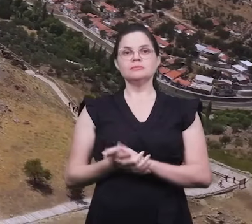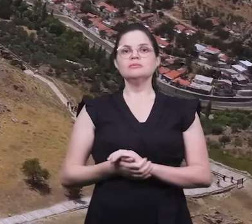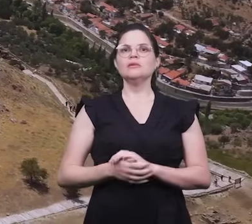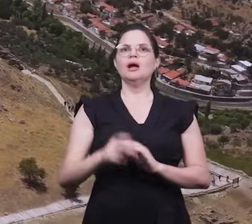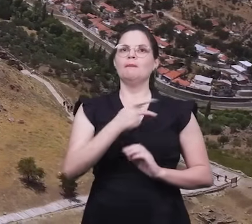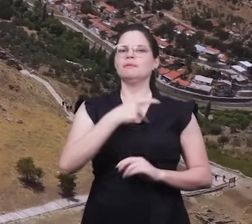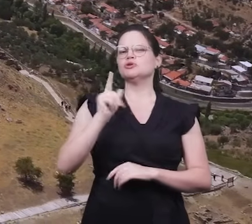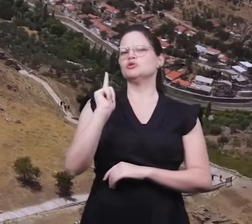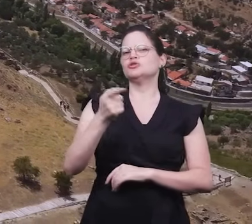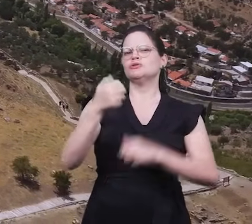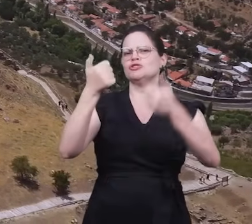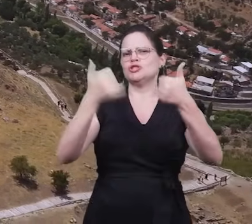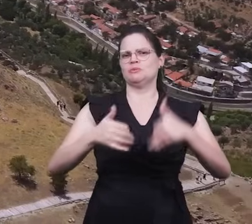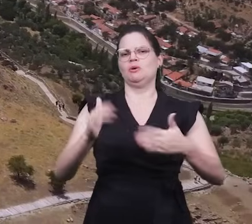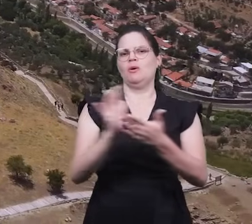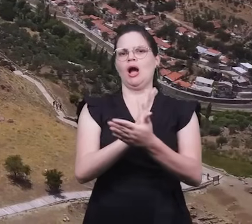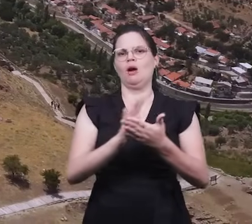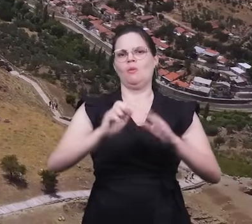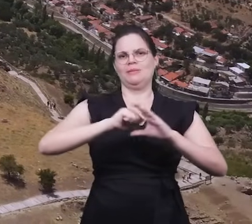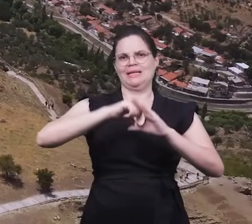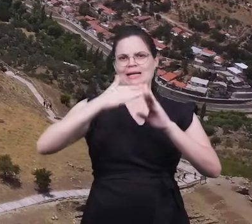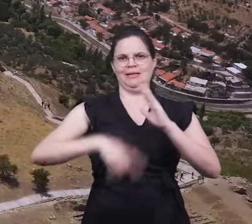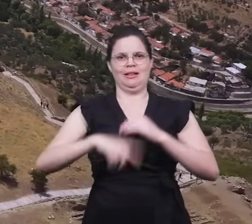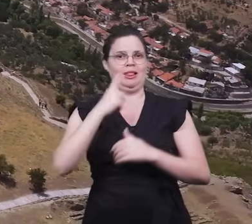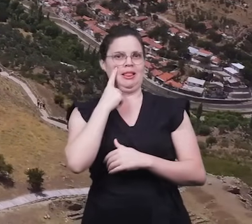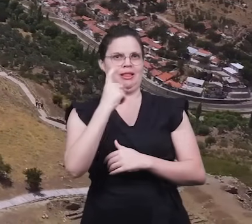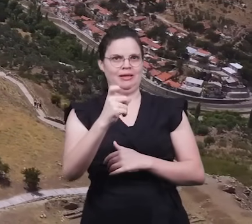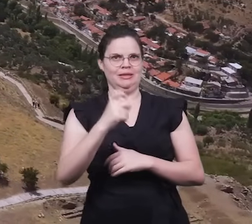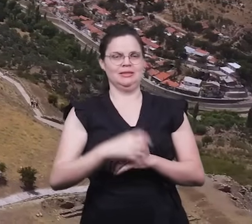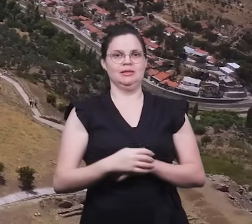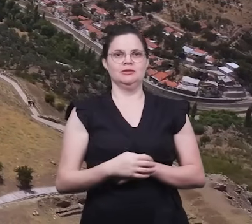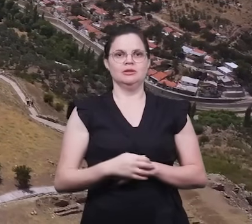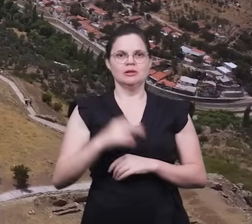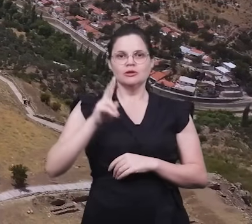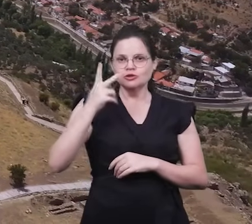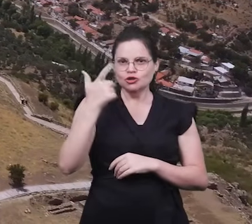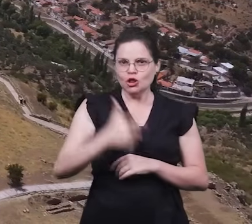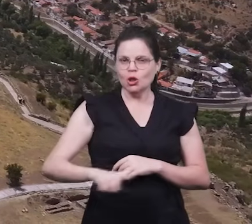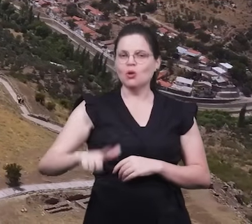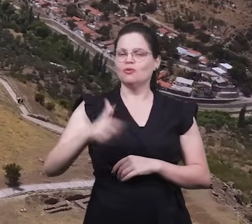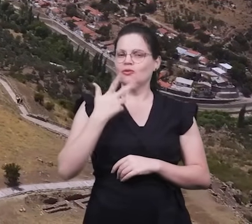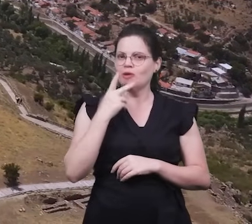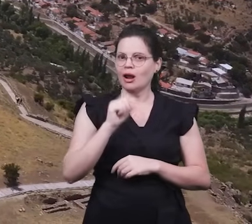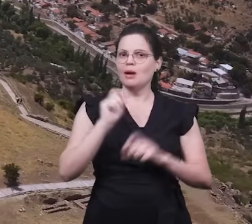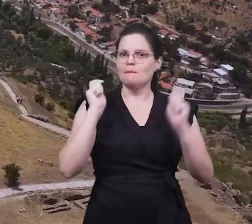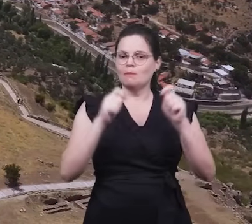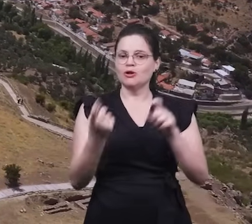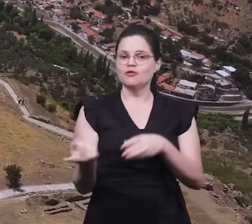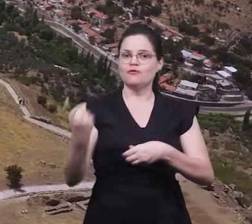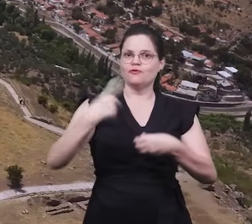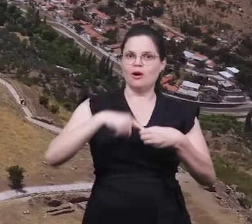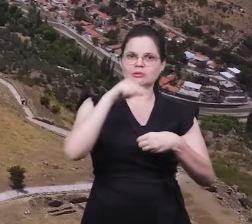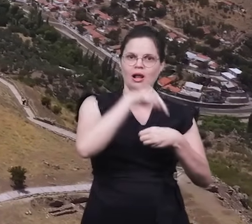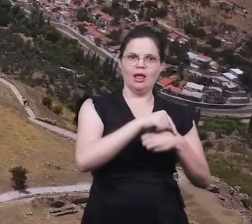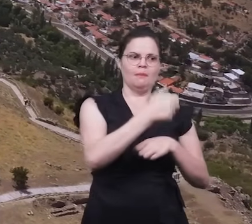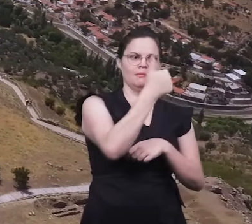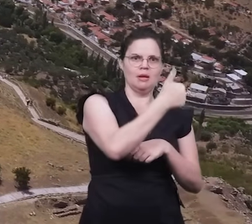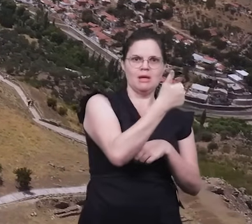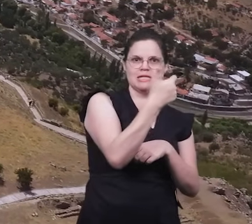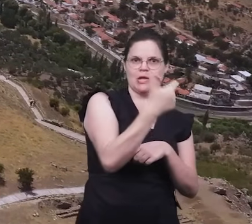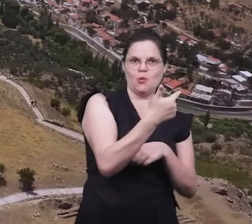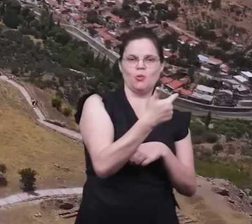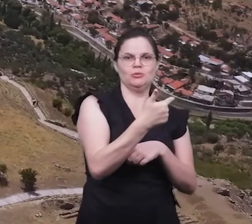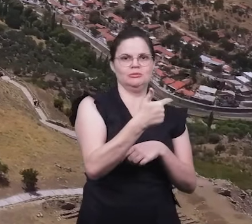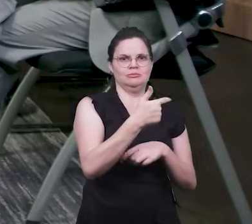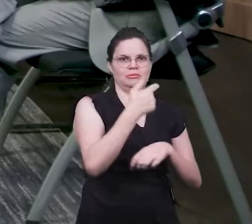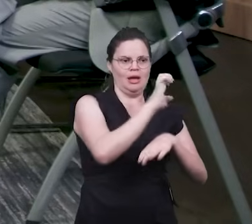deles é que a gente vem, a gente aproveita para reforçar numa sequência. Você tem como assistir às edições